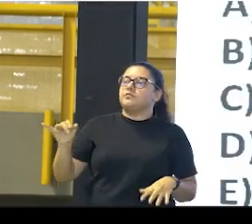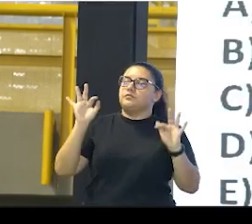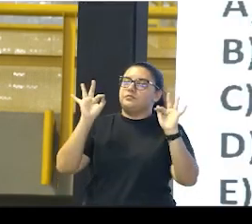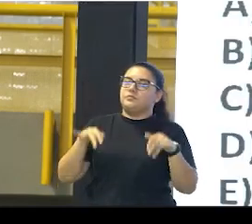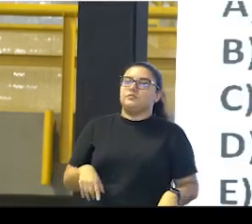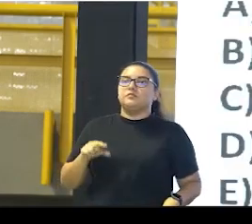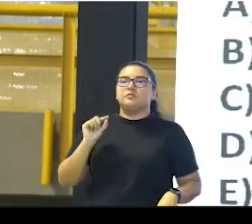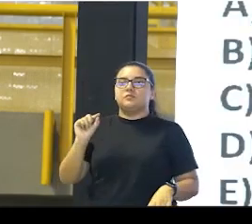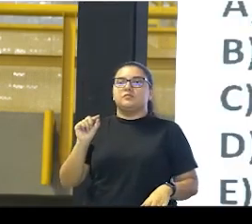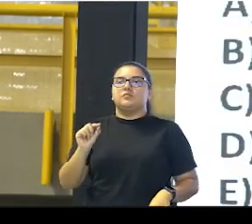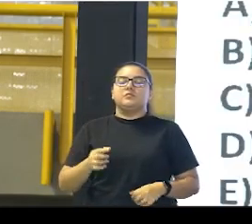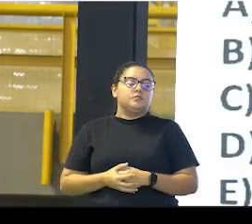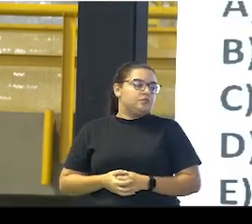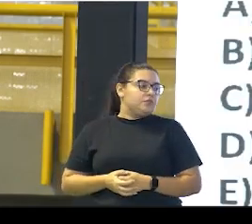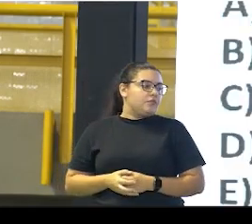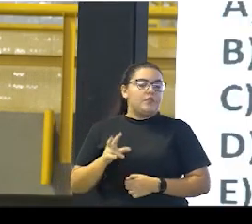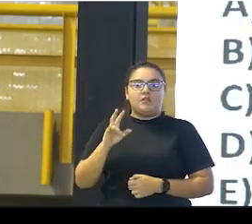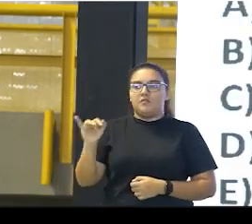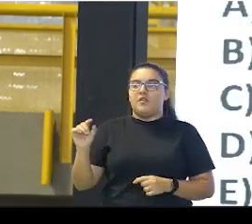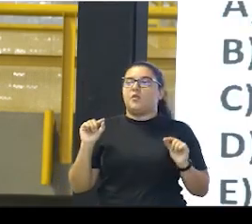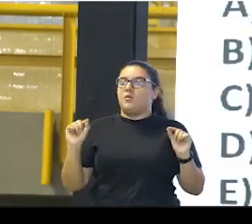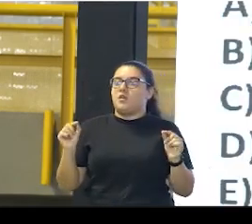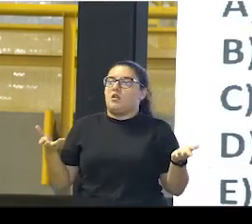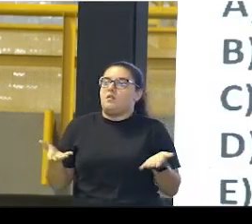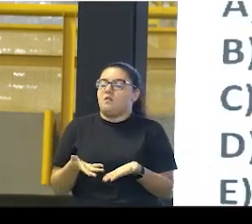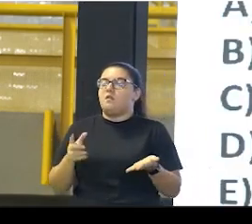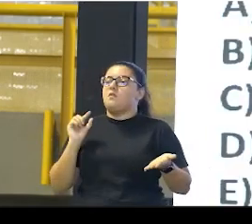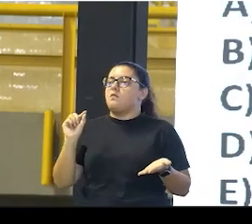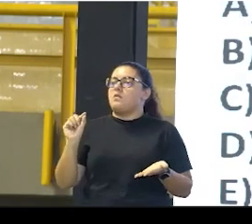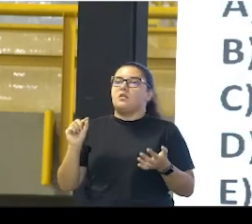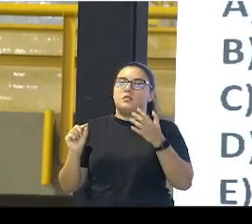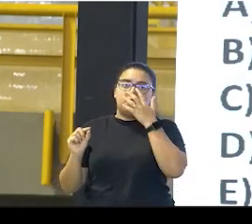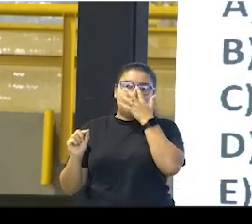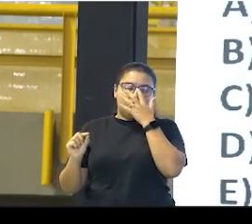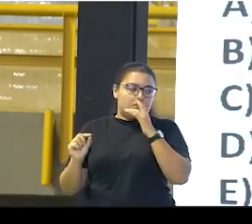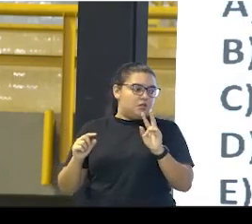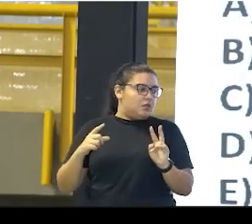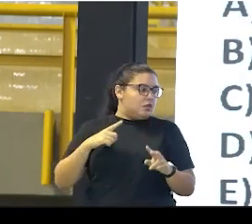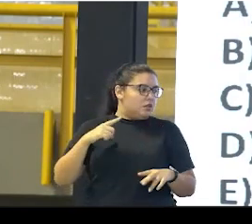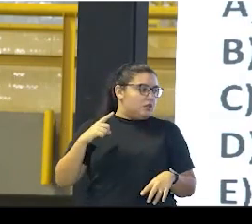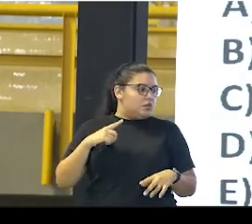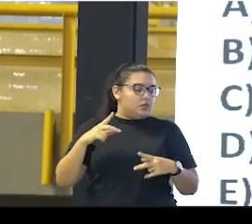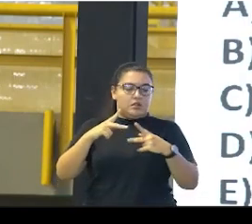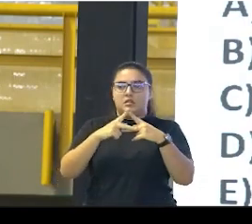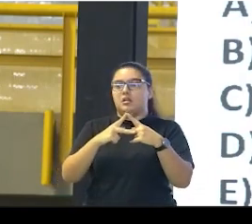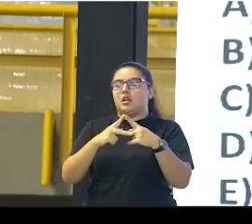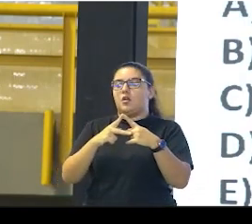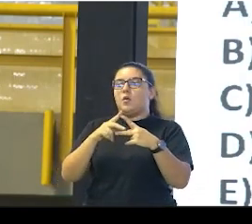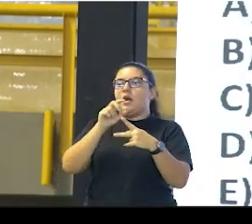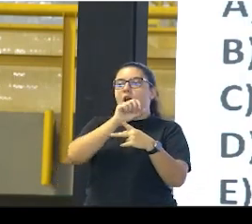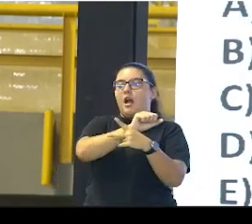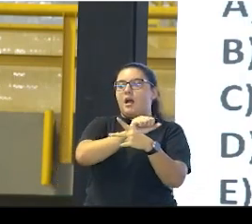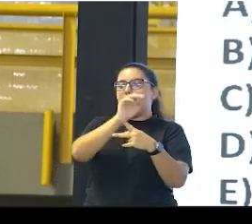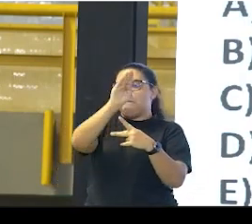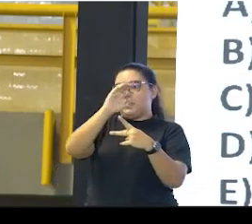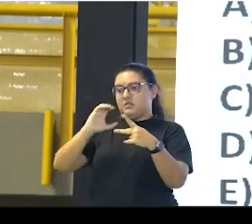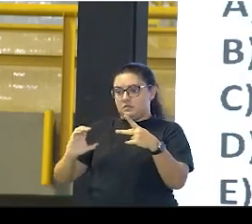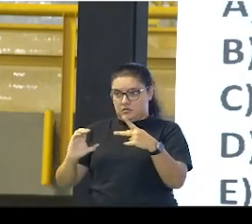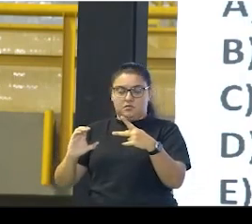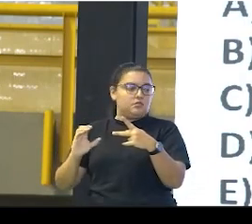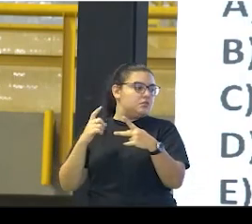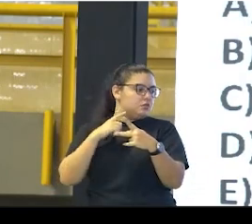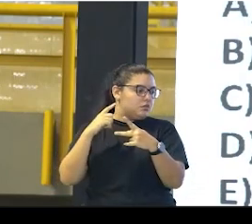Então, veja que sempre você vai ter essa tabela, ela vai ser, você só